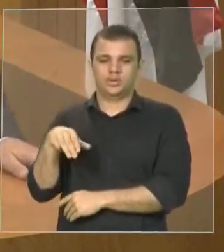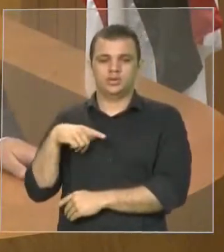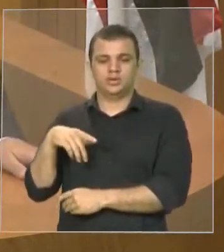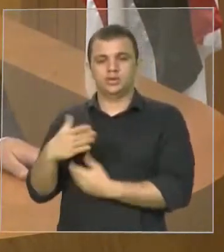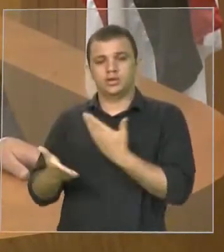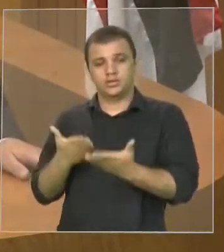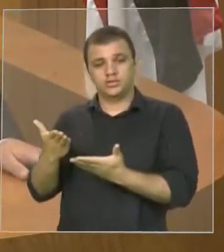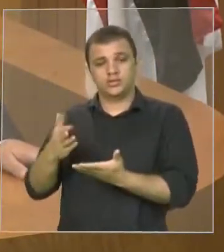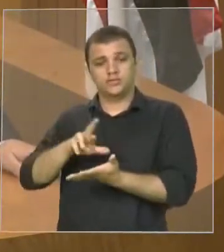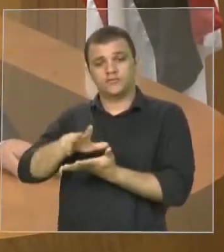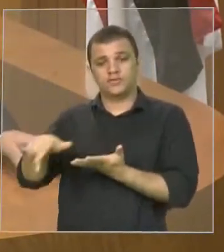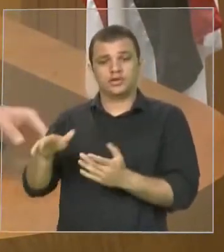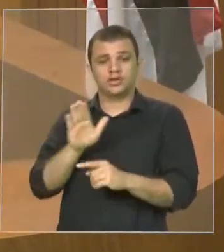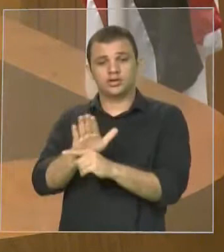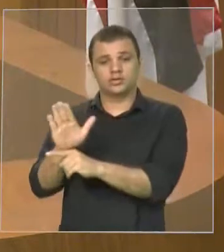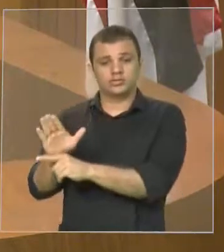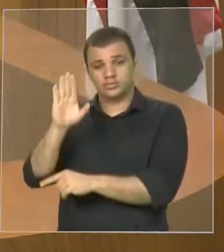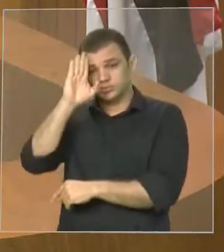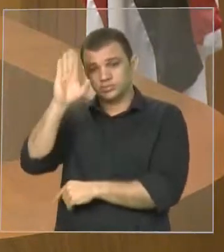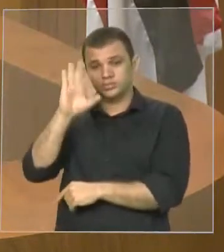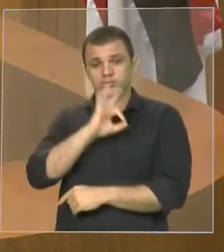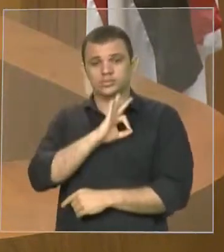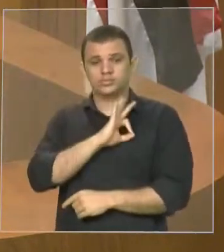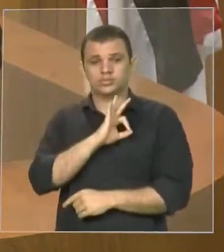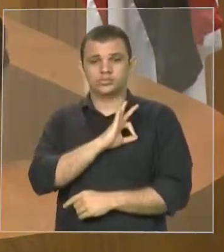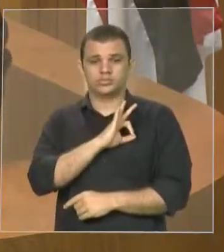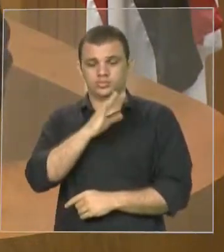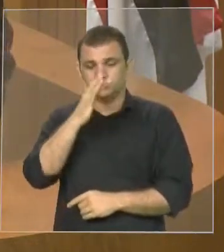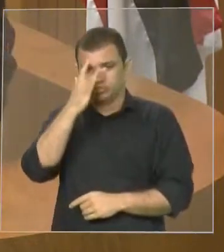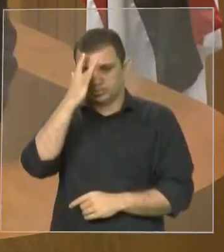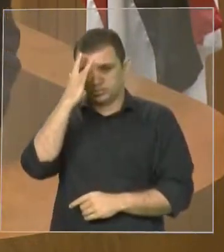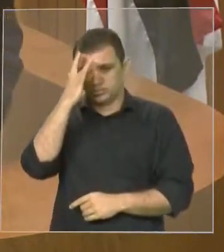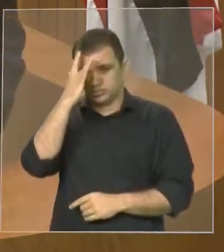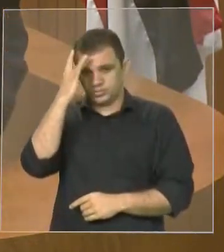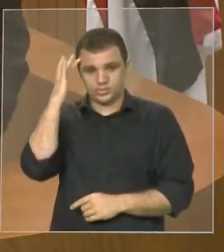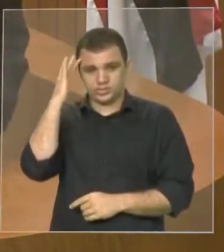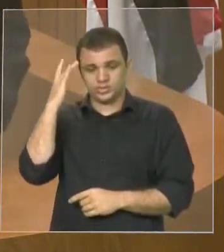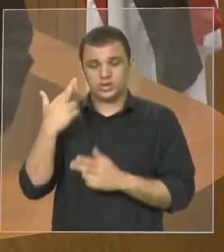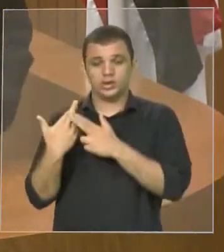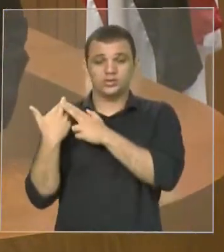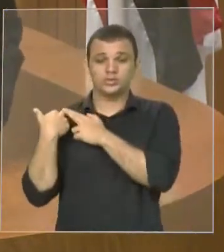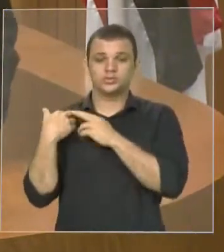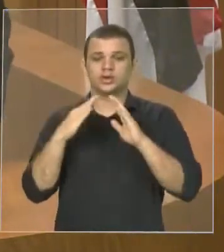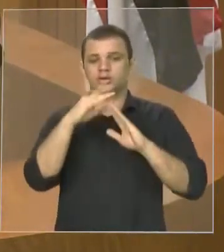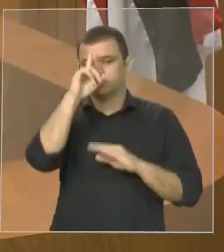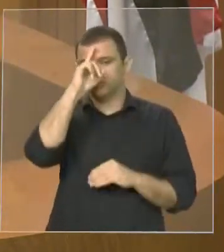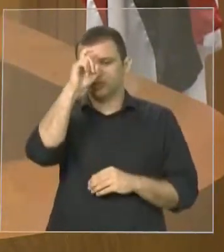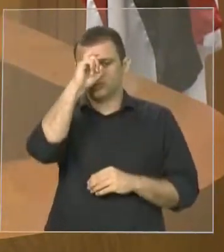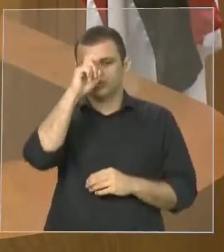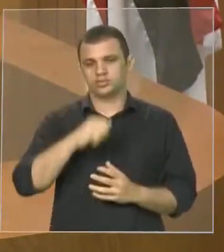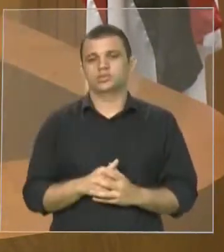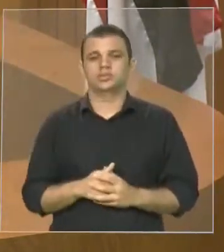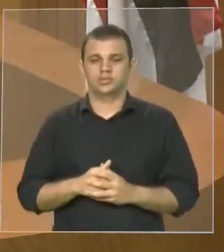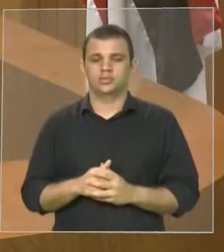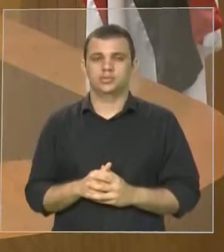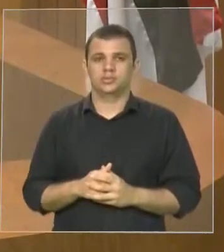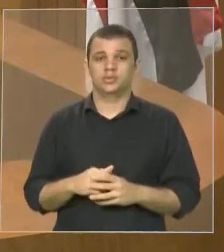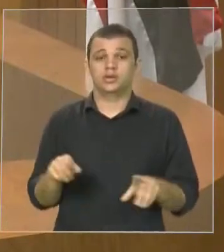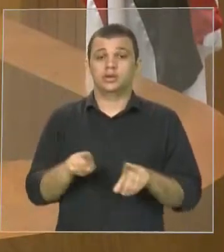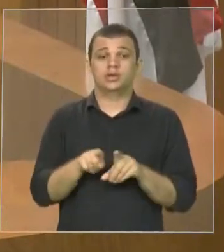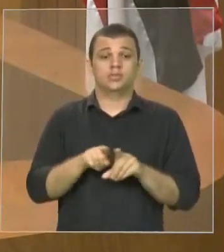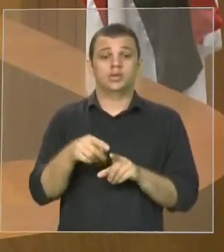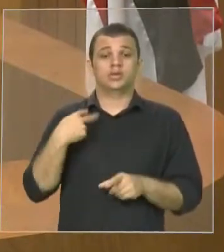Servidor. Quem votar contra esta emenda, que não faça mais média aqui com os servidores da